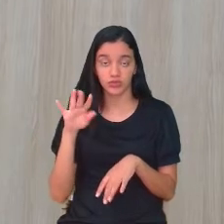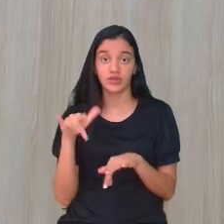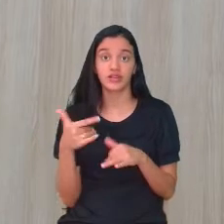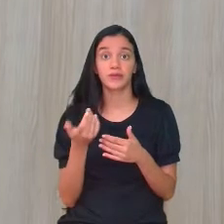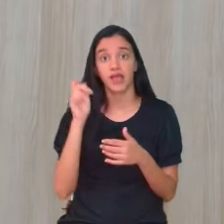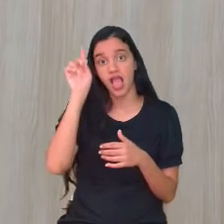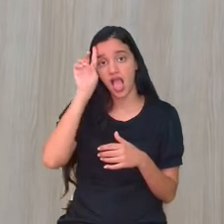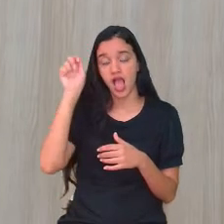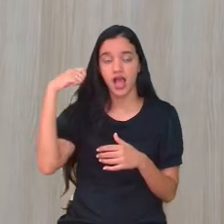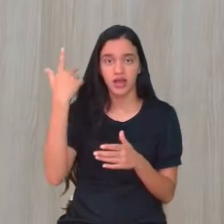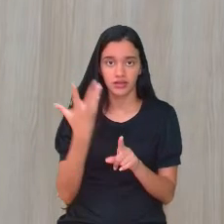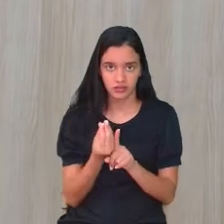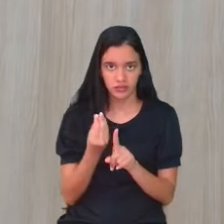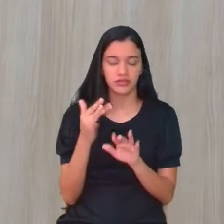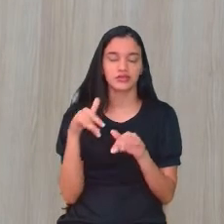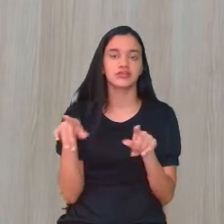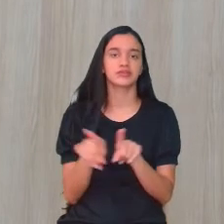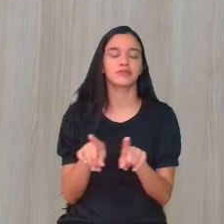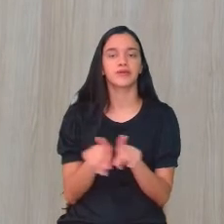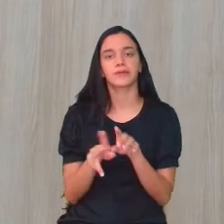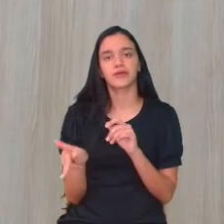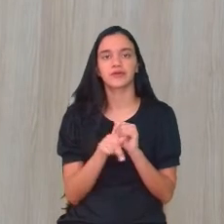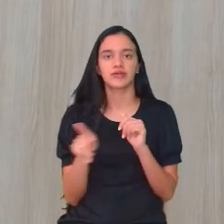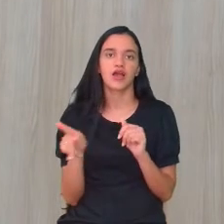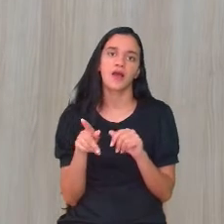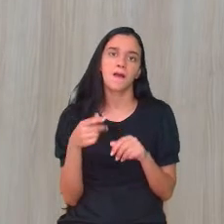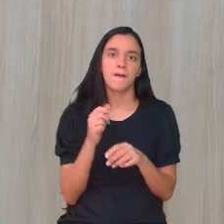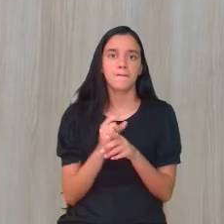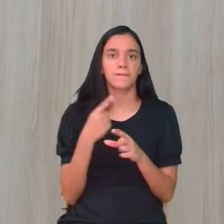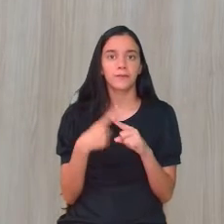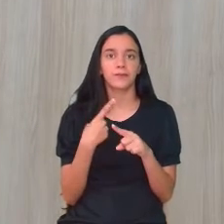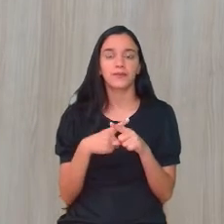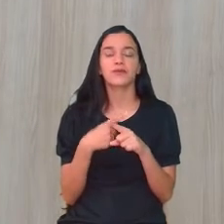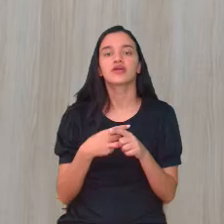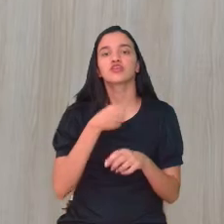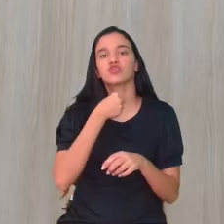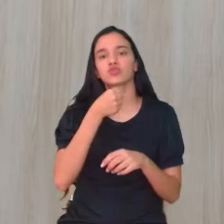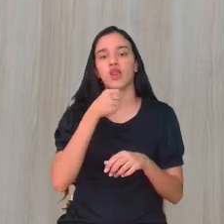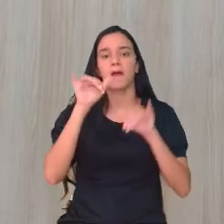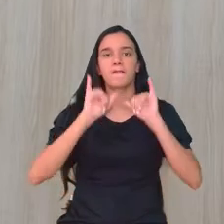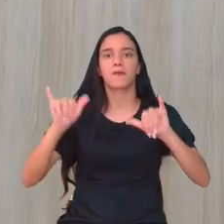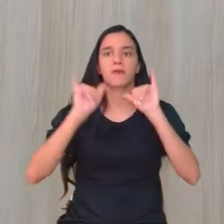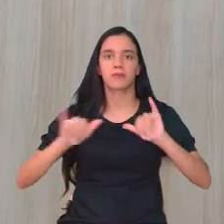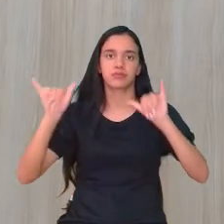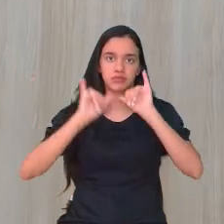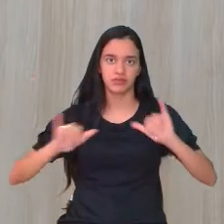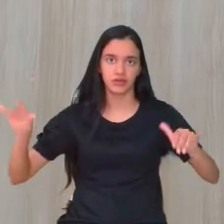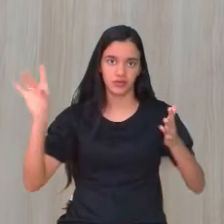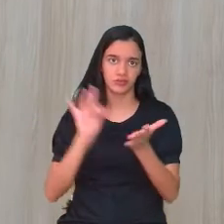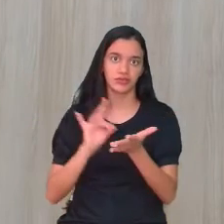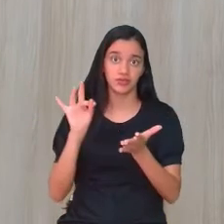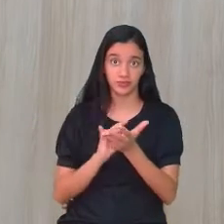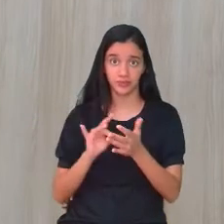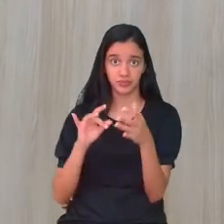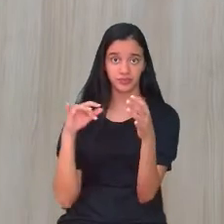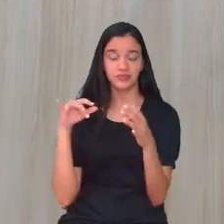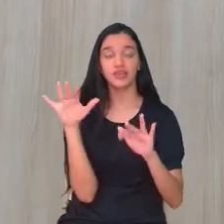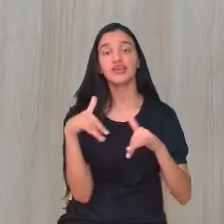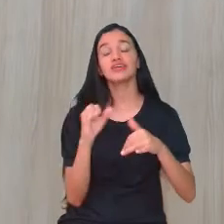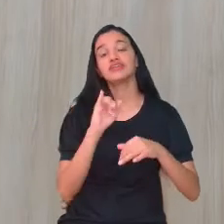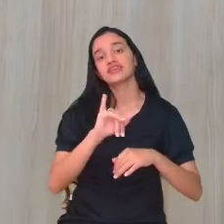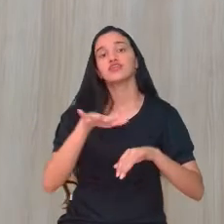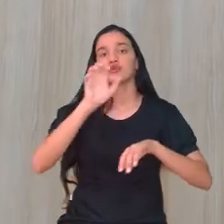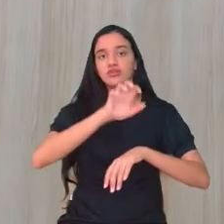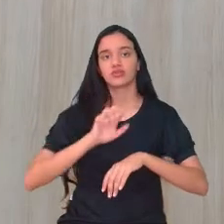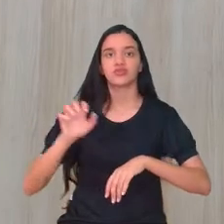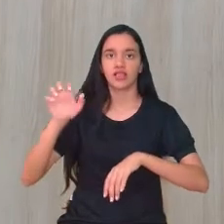artistas e professores. Porque jornalista, ele publica os fatos, certo? Sim. Nesse sentido, se o Estado é violento, ele vai